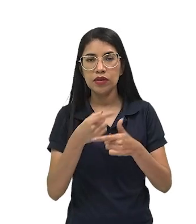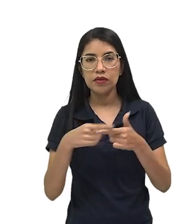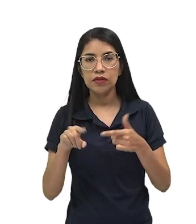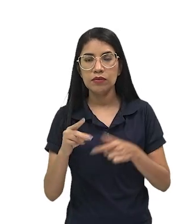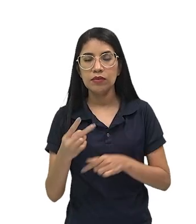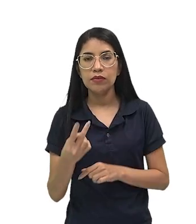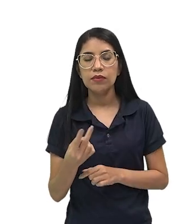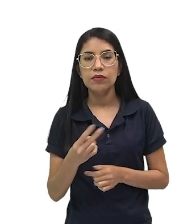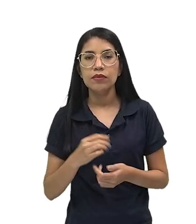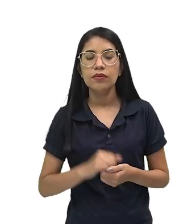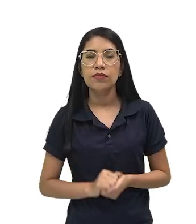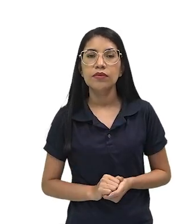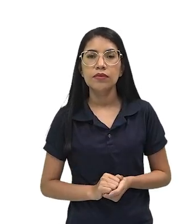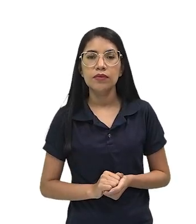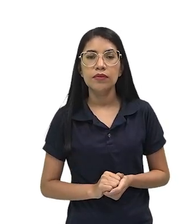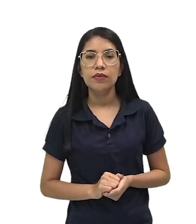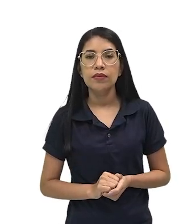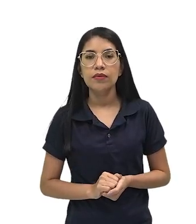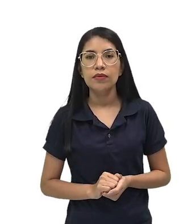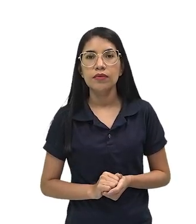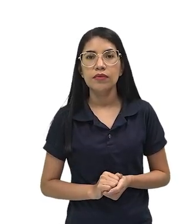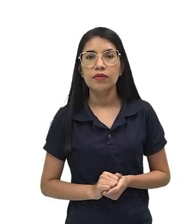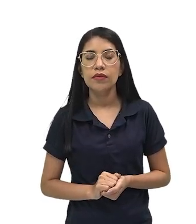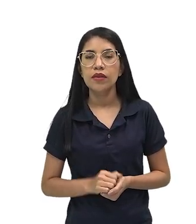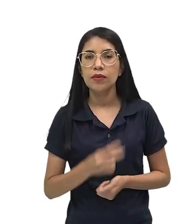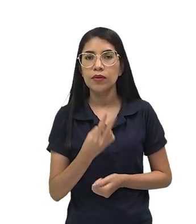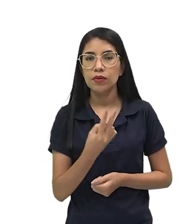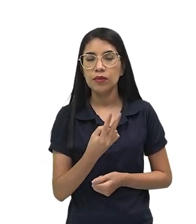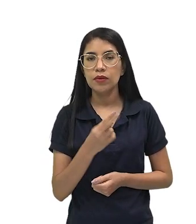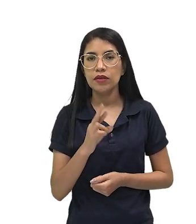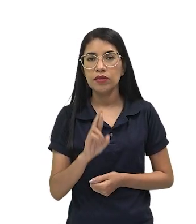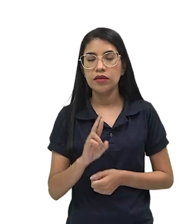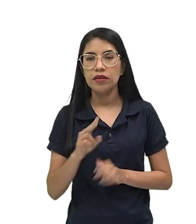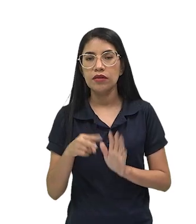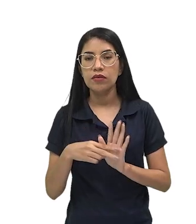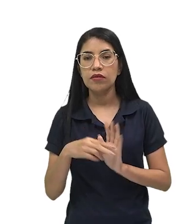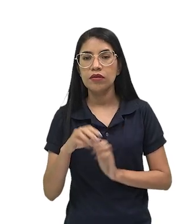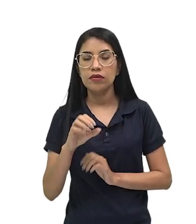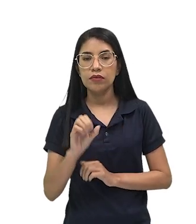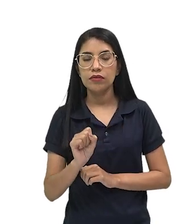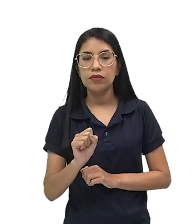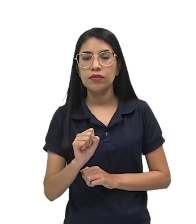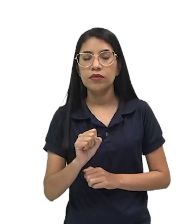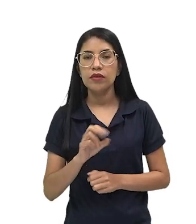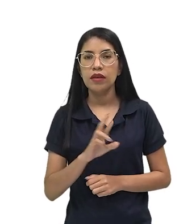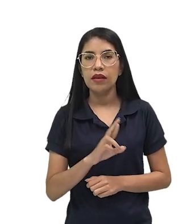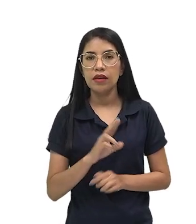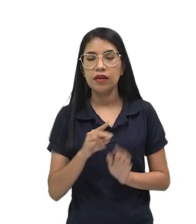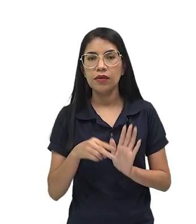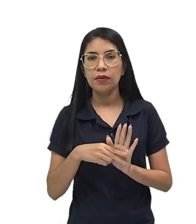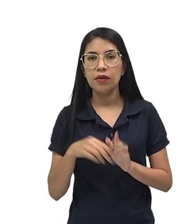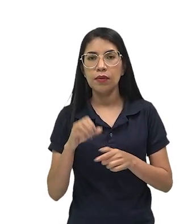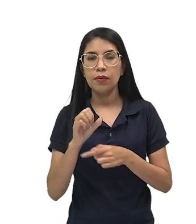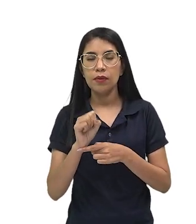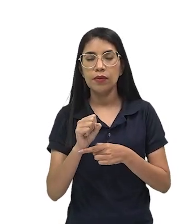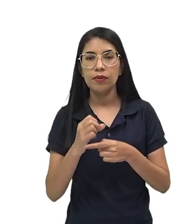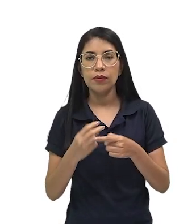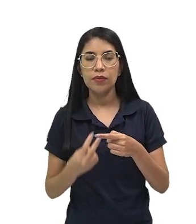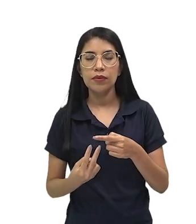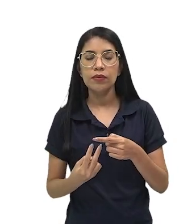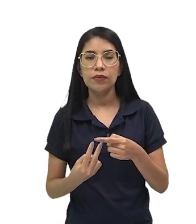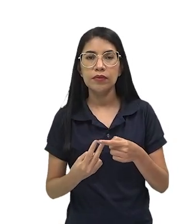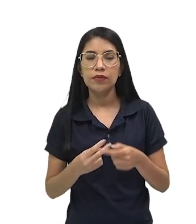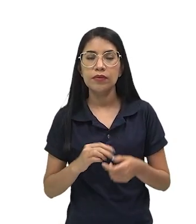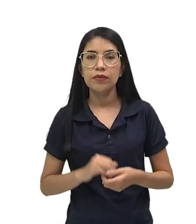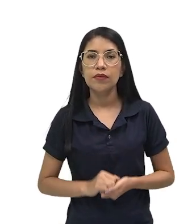Olha. Então, lá vai, ó. 2R igual a 8. R vai ficar 8